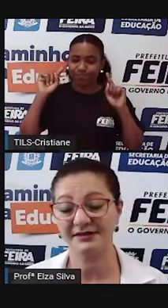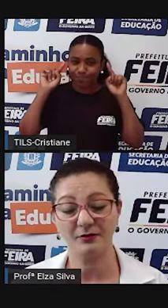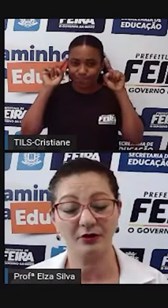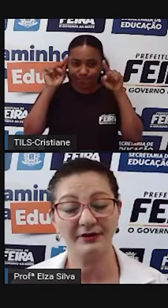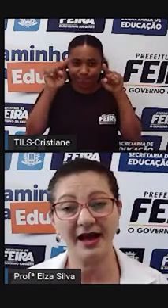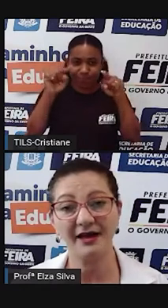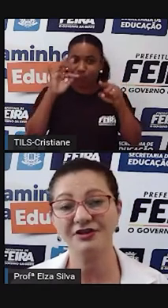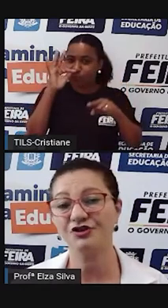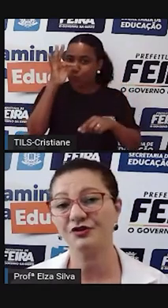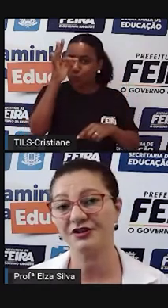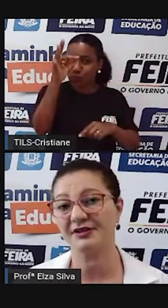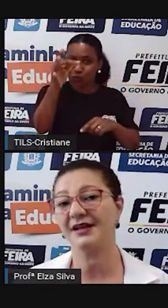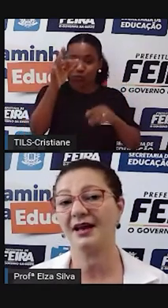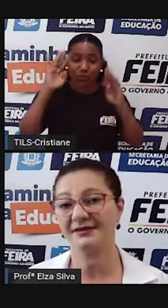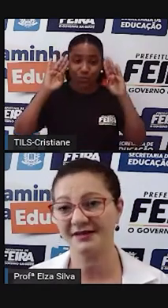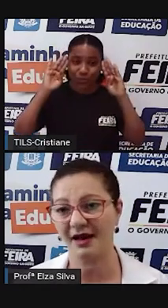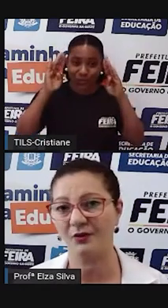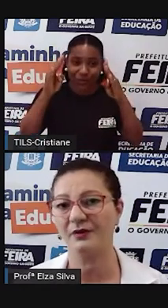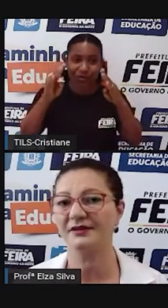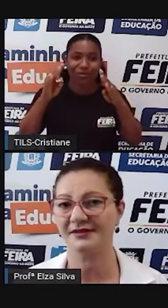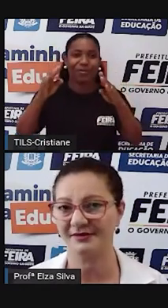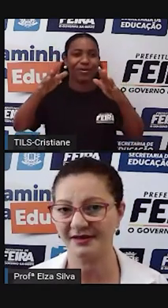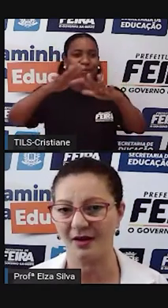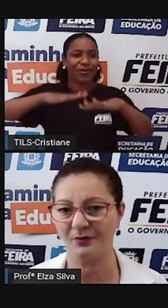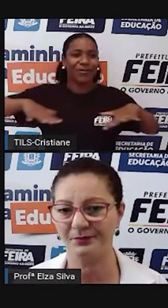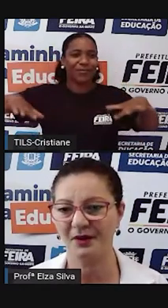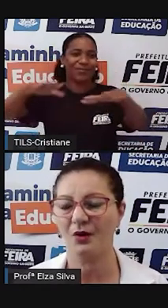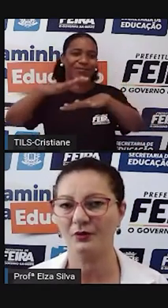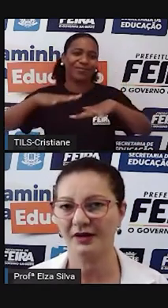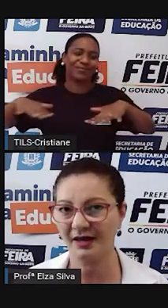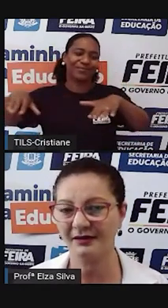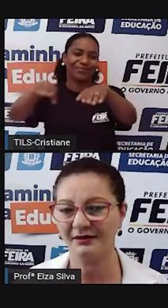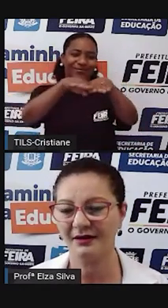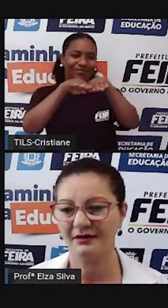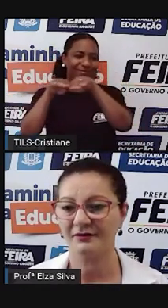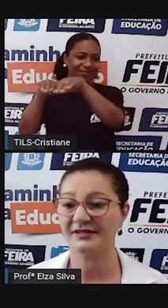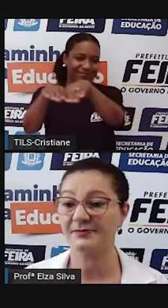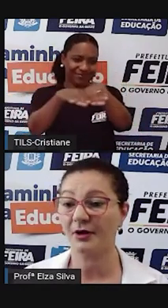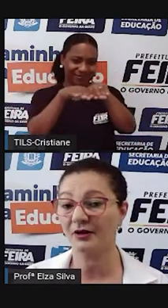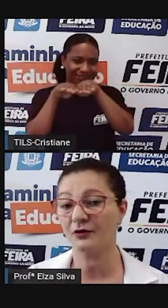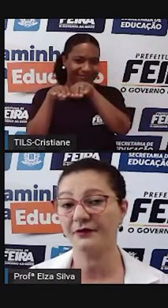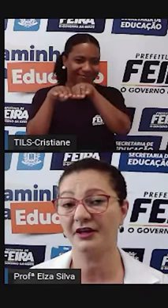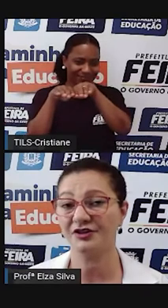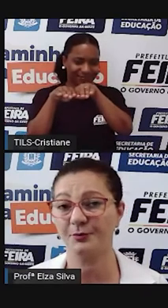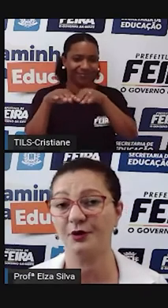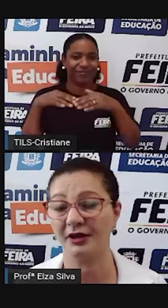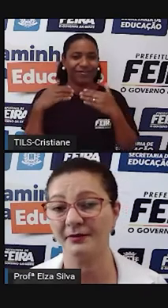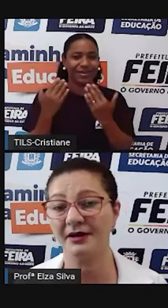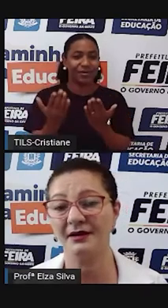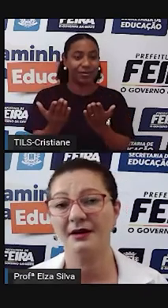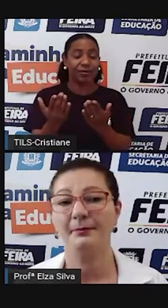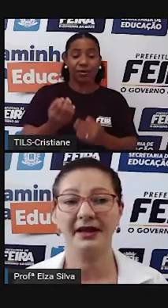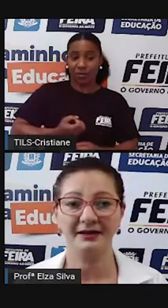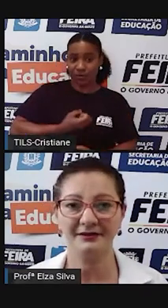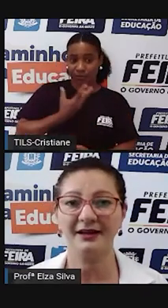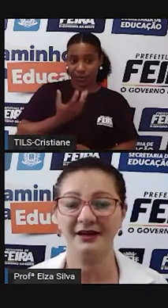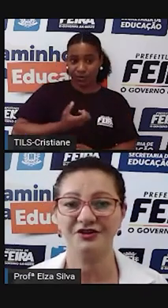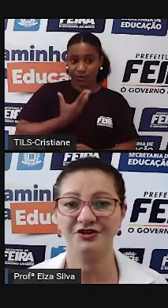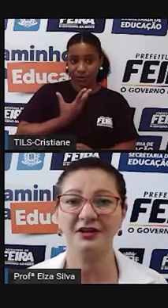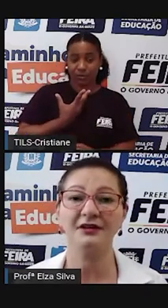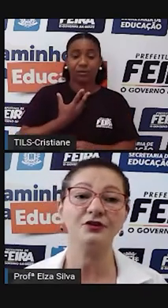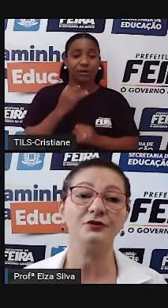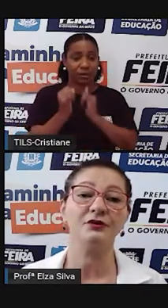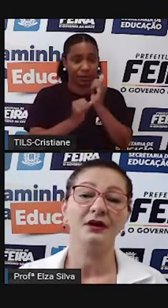sem desigualdade e justiça racial e social. Ok? Vocês podem conferir este poema pela